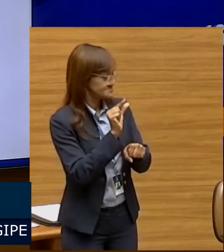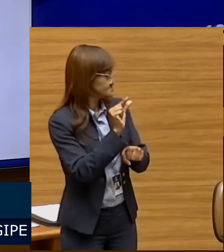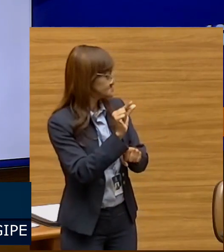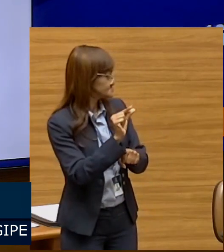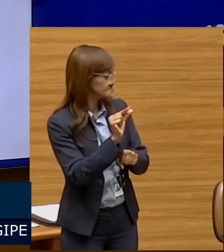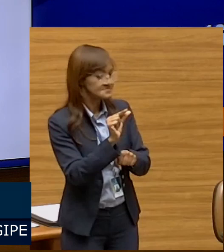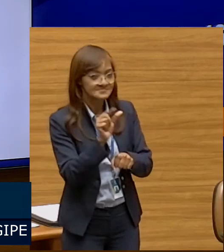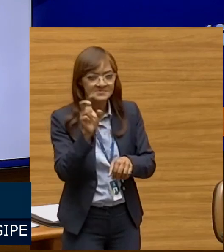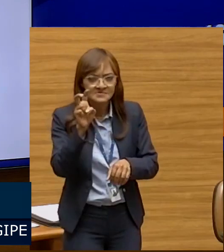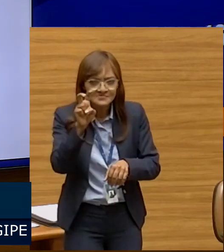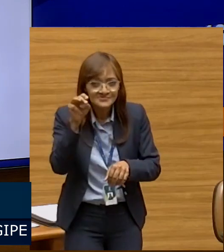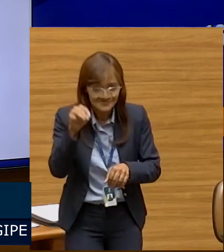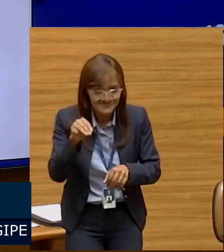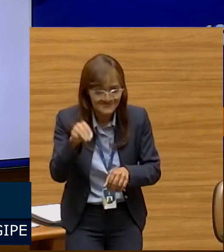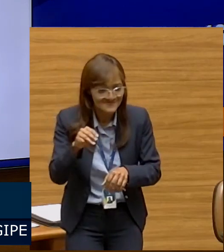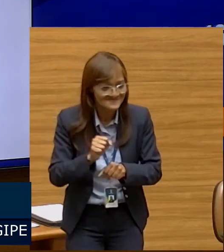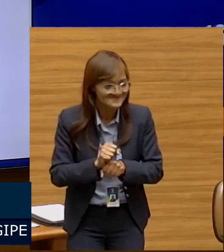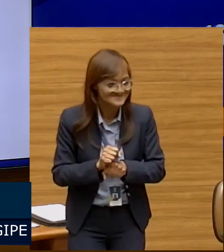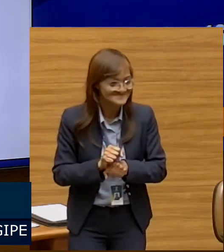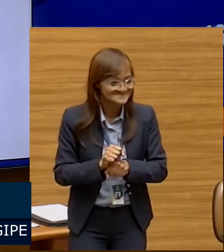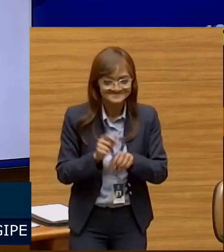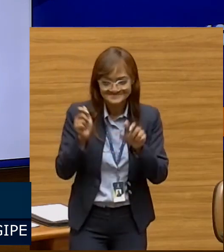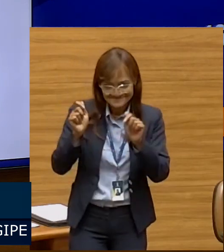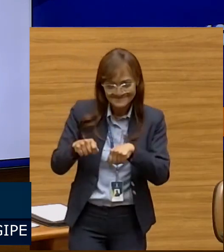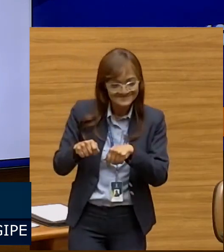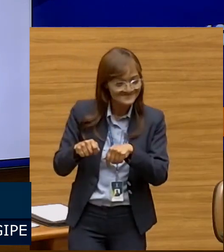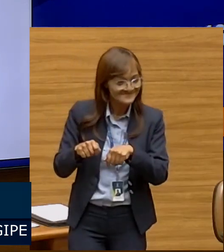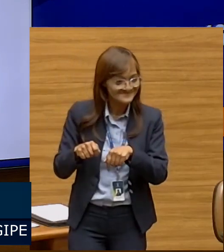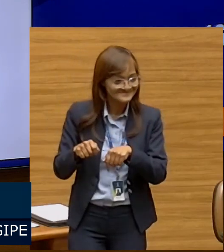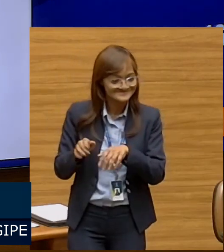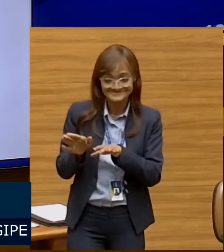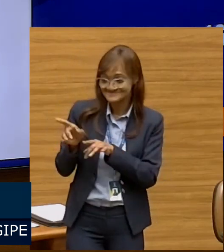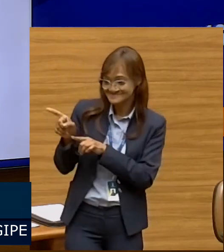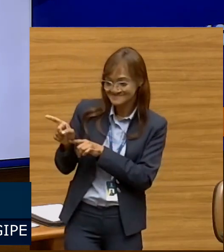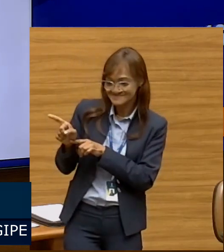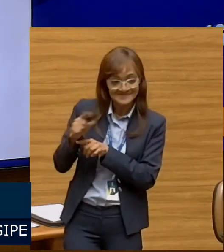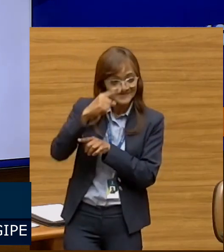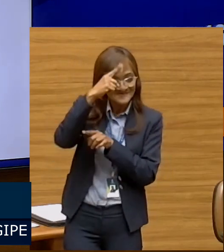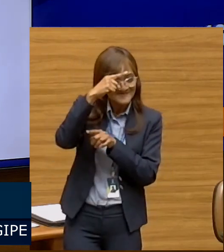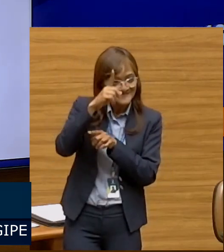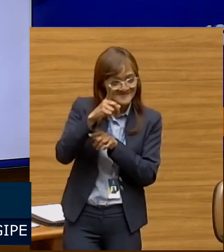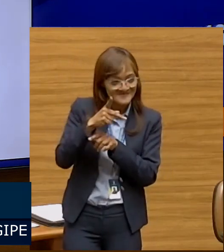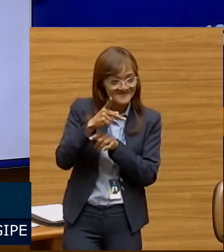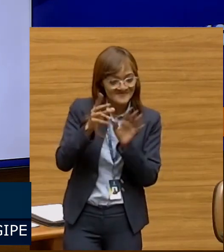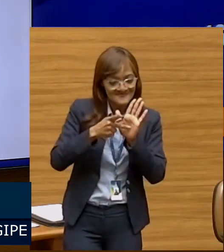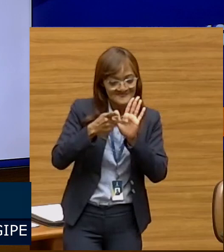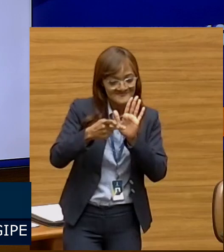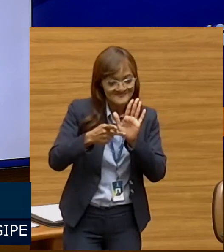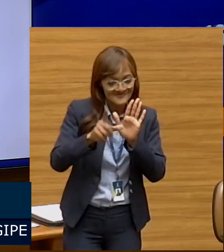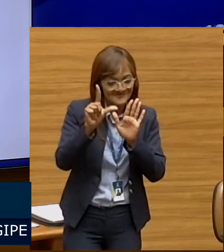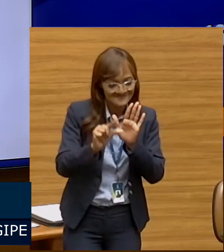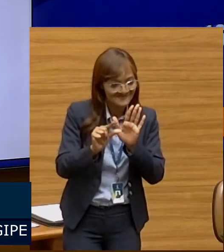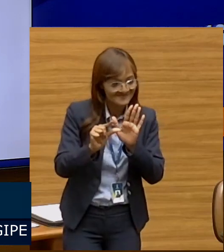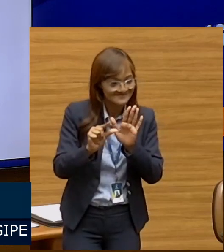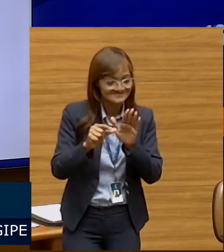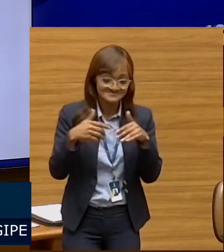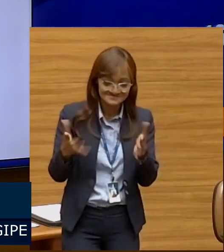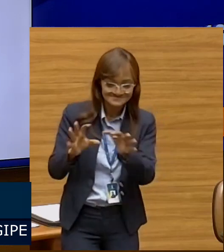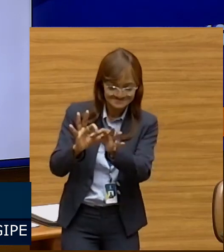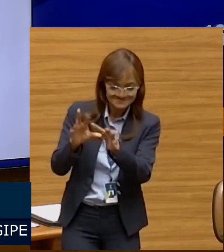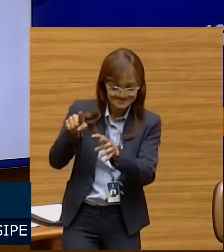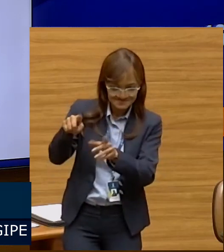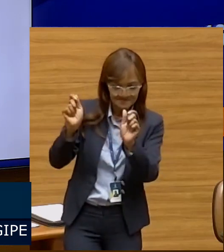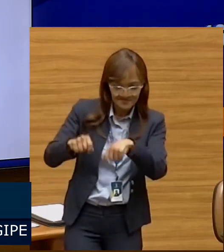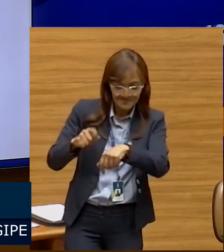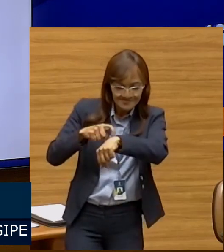Tem mais 5 minutos, já que Rafael não falou, né, o tempo dele, então você ainda